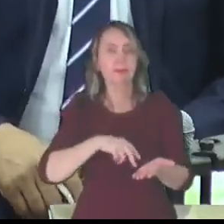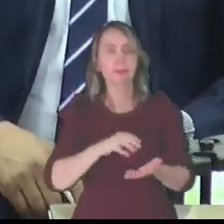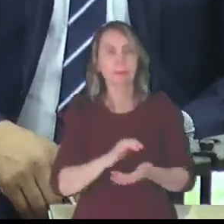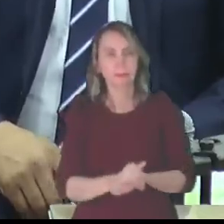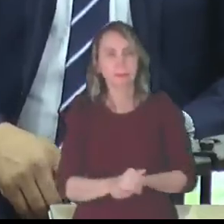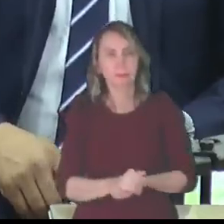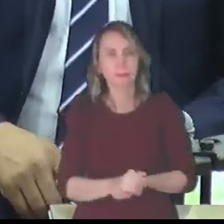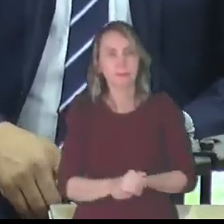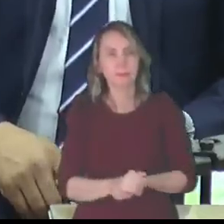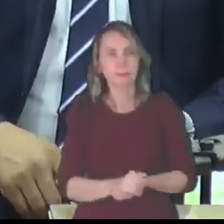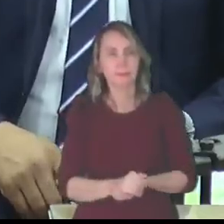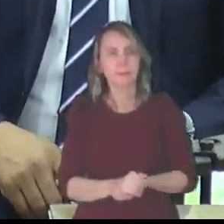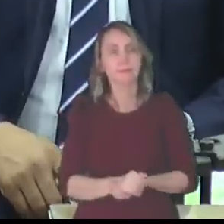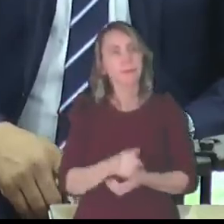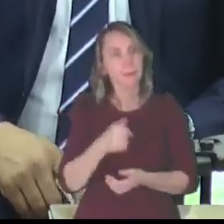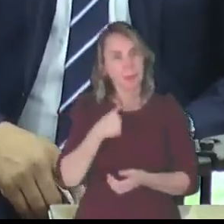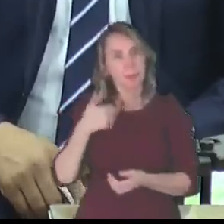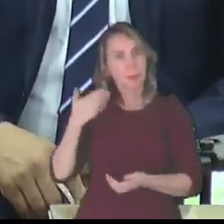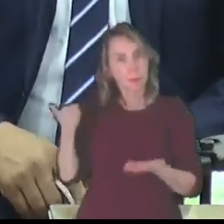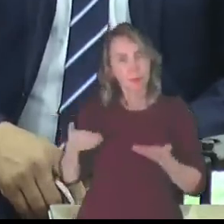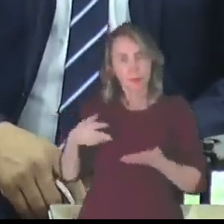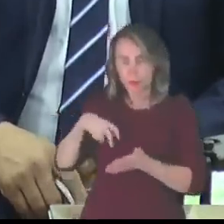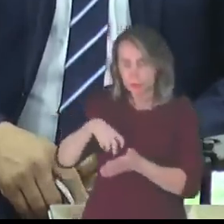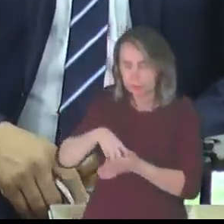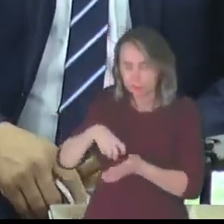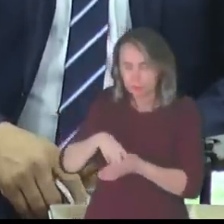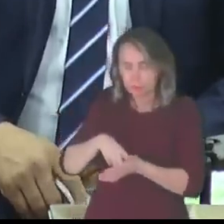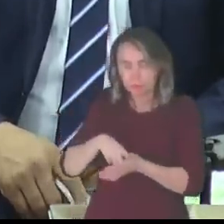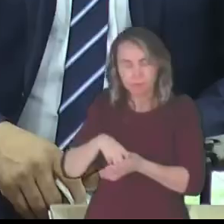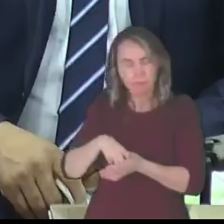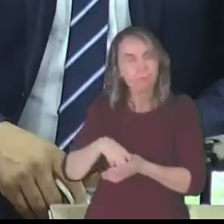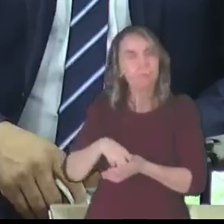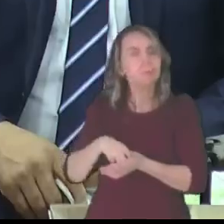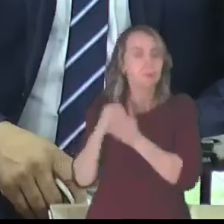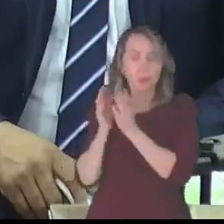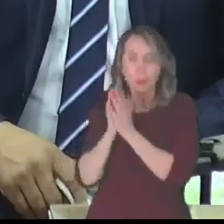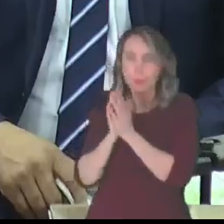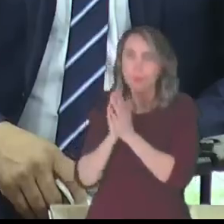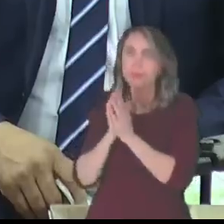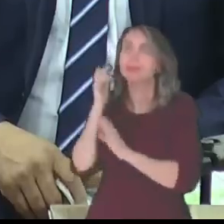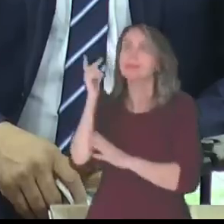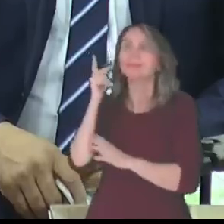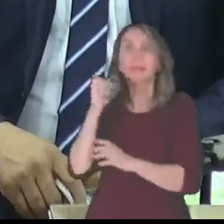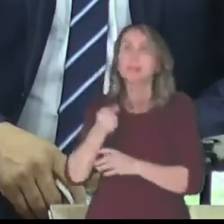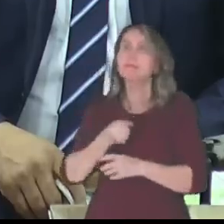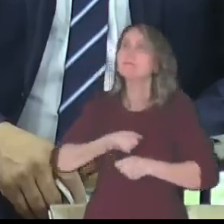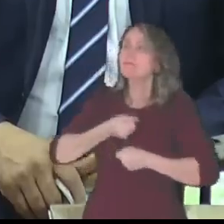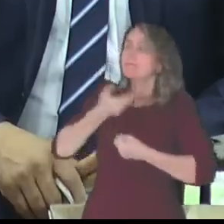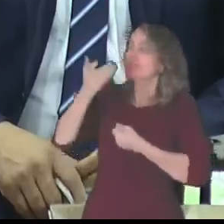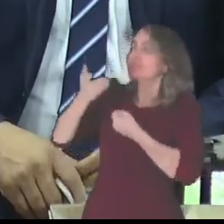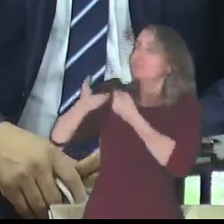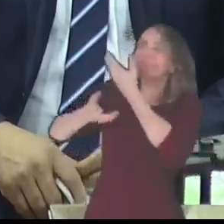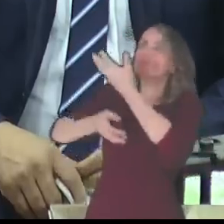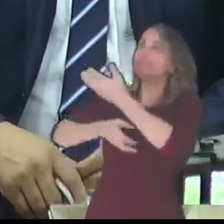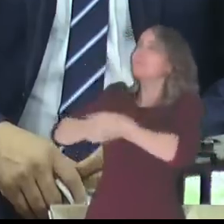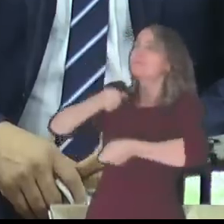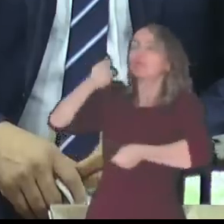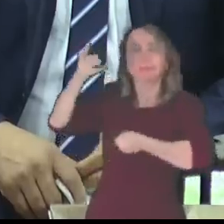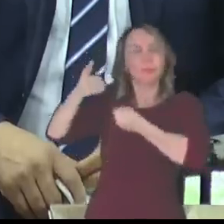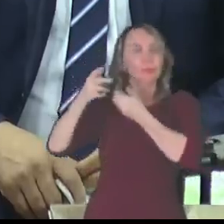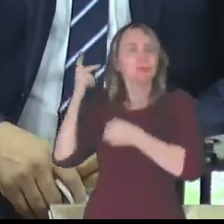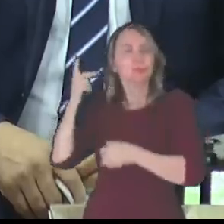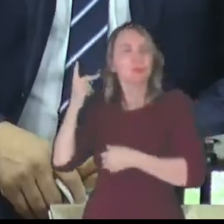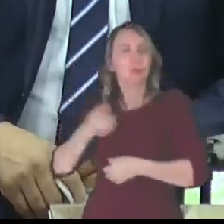eu contei uma história para Jesus aqui do joelho baseado no Salmo glória a Deus eu comecei a contar uma história para Jesus